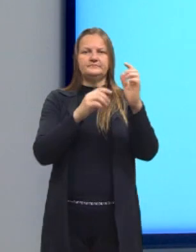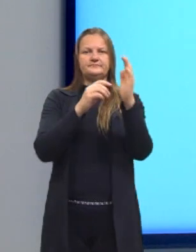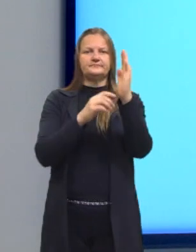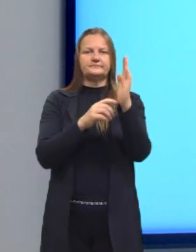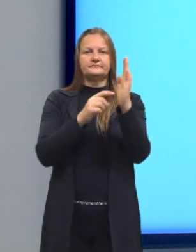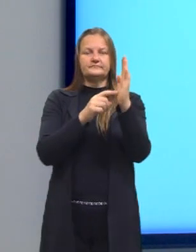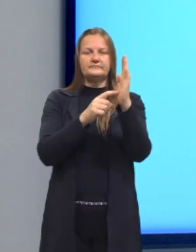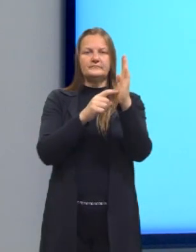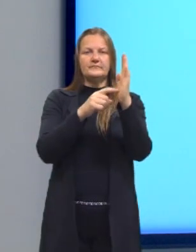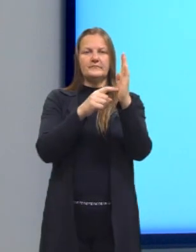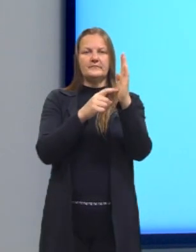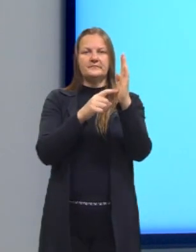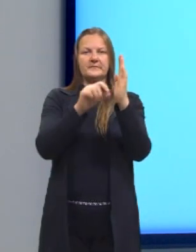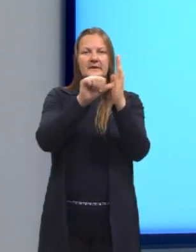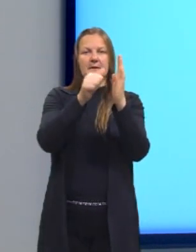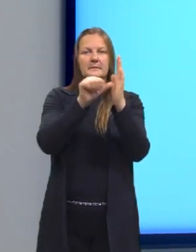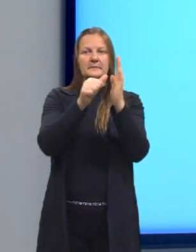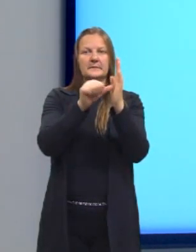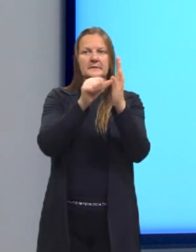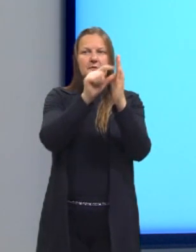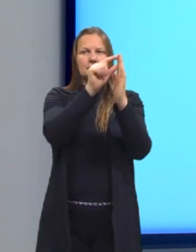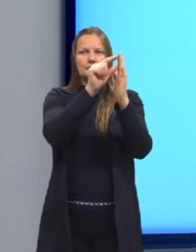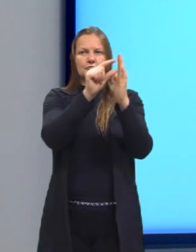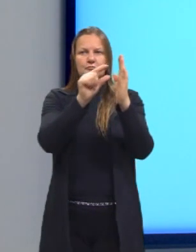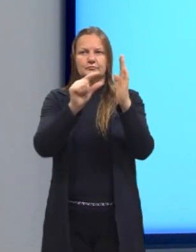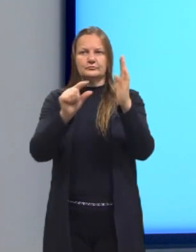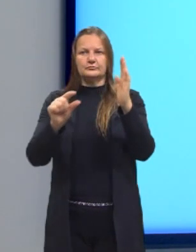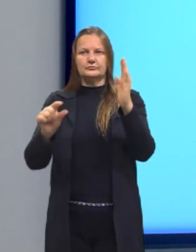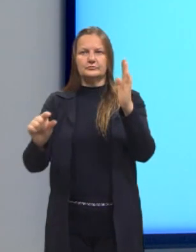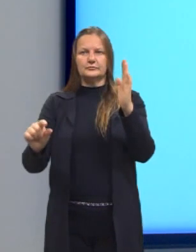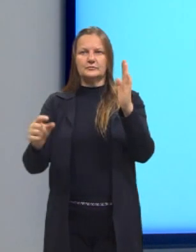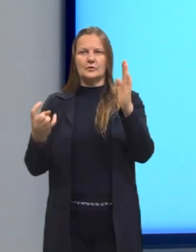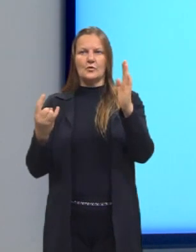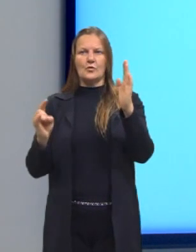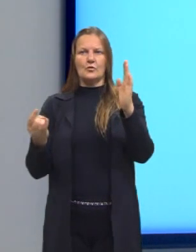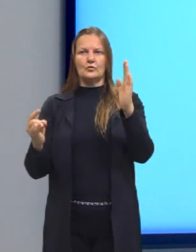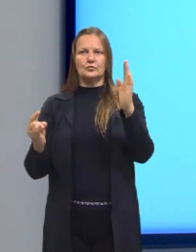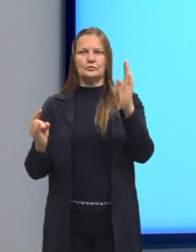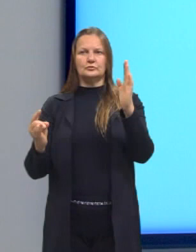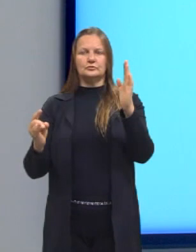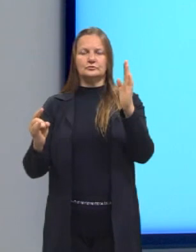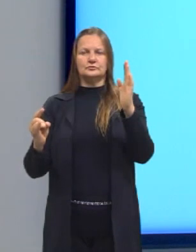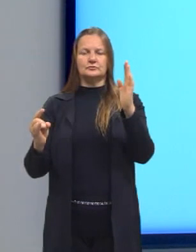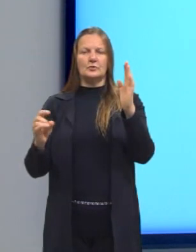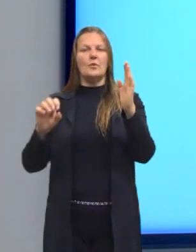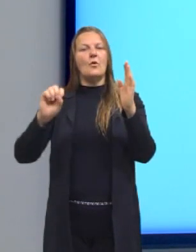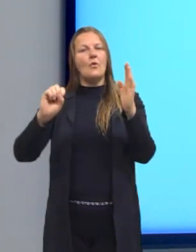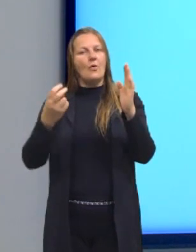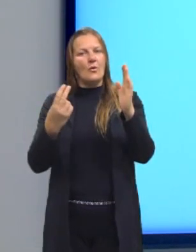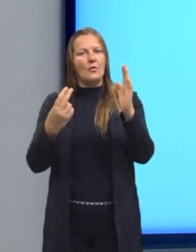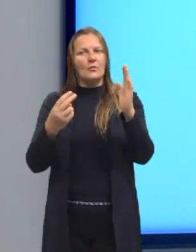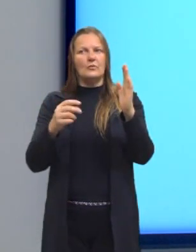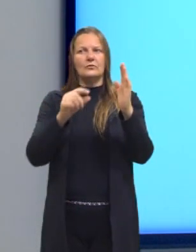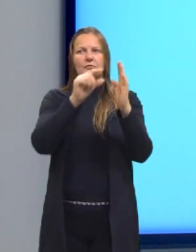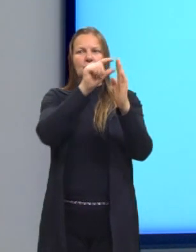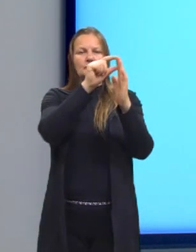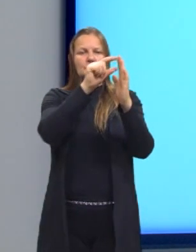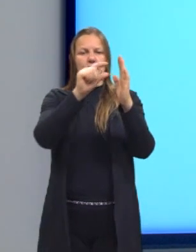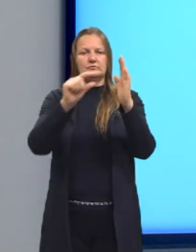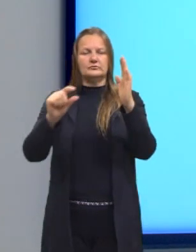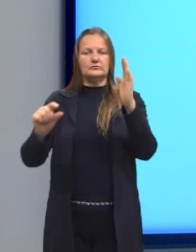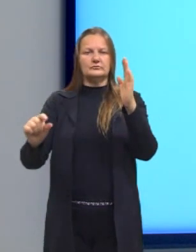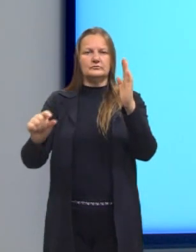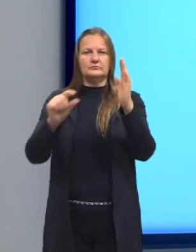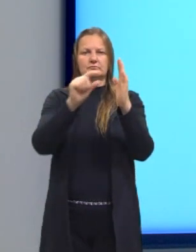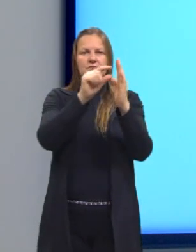sempre aquela que parte do primeiro elemento e chega até o último né ou então a gente traz ela no sentido